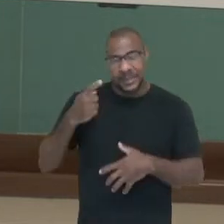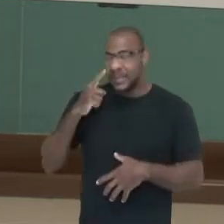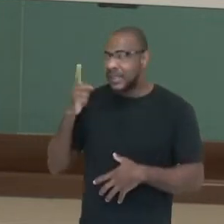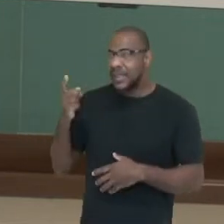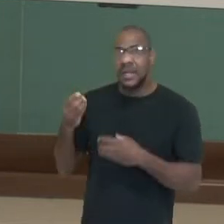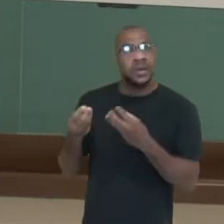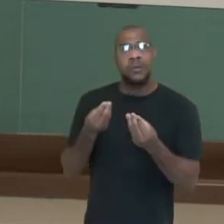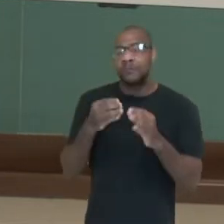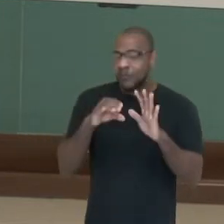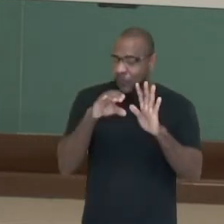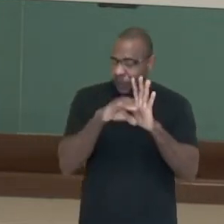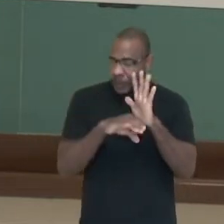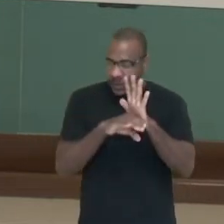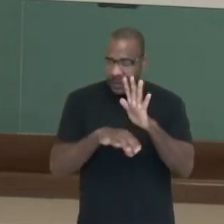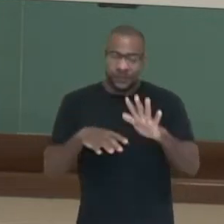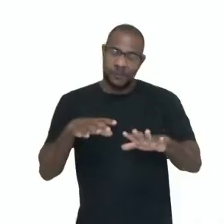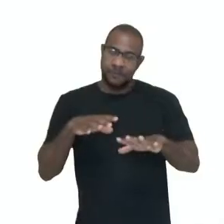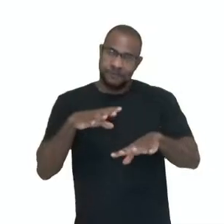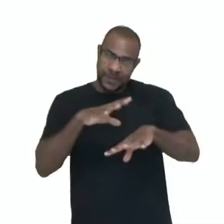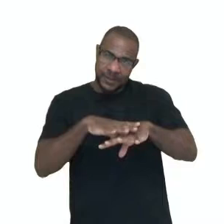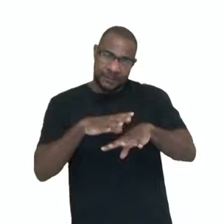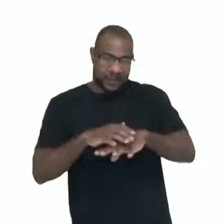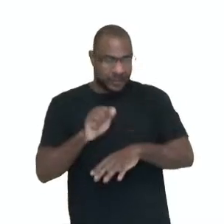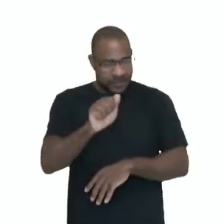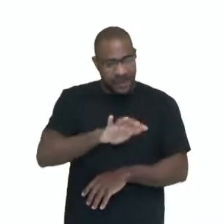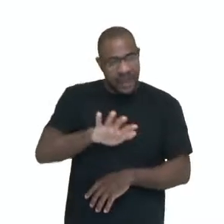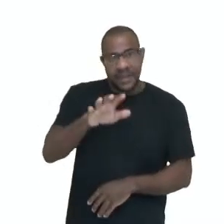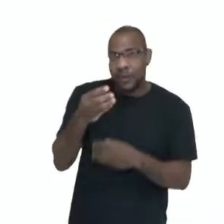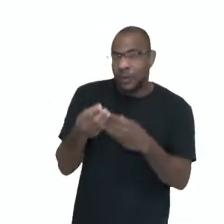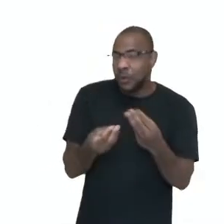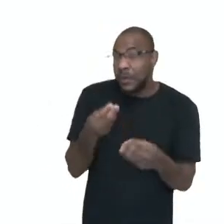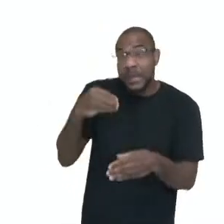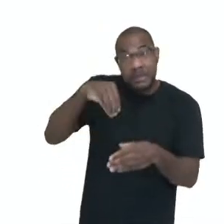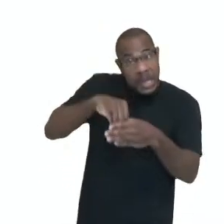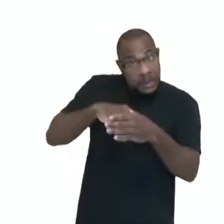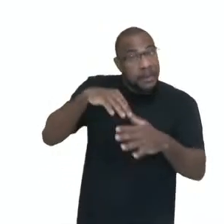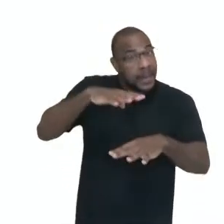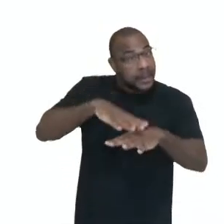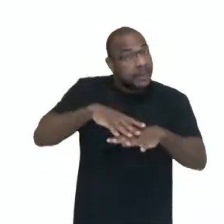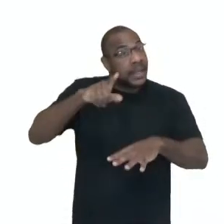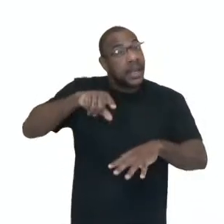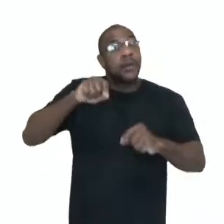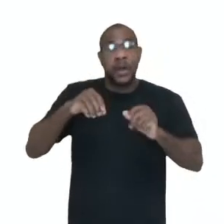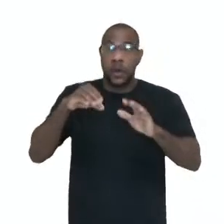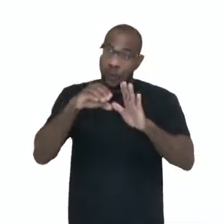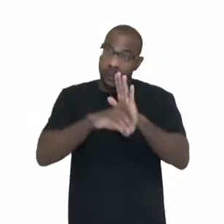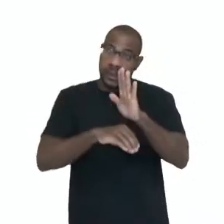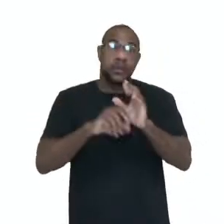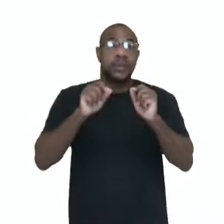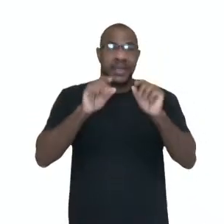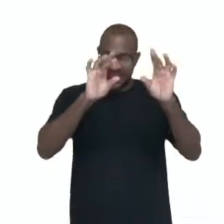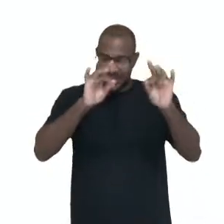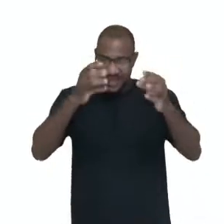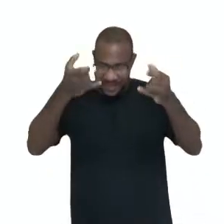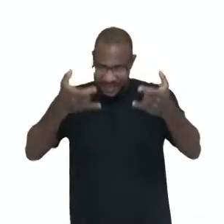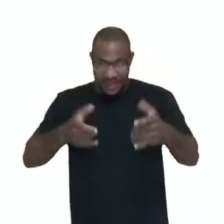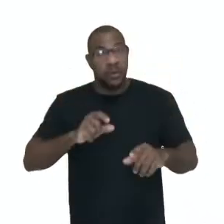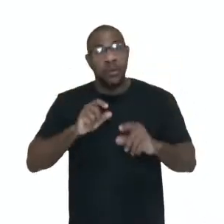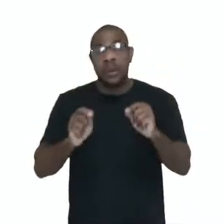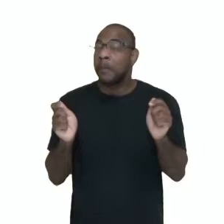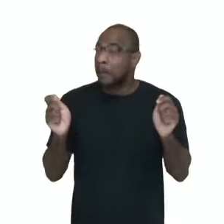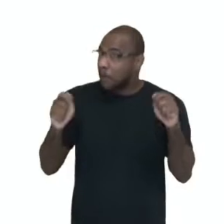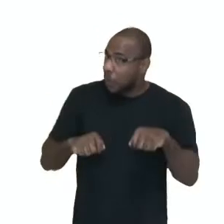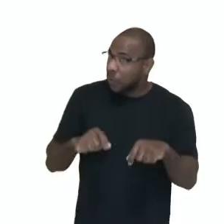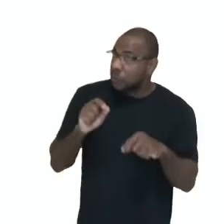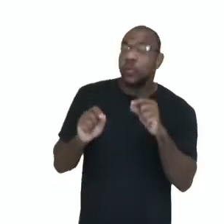conceito matemático de área? Bom, área em matemática, ou é um conceito matemático, que pode